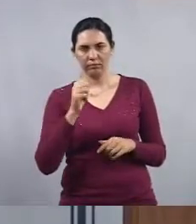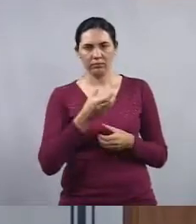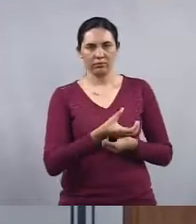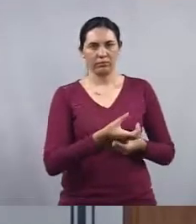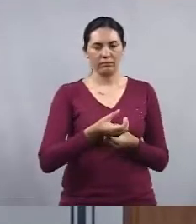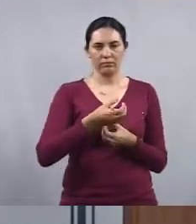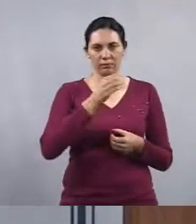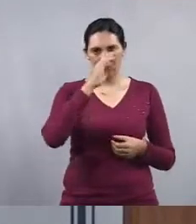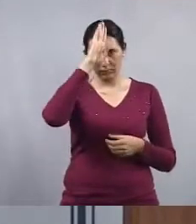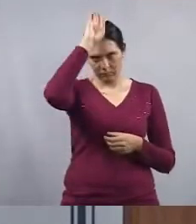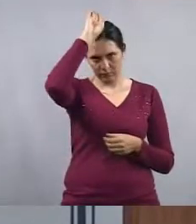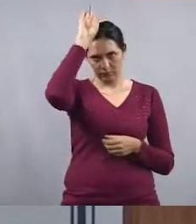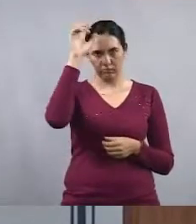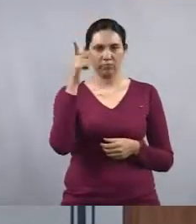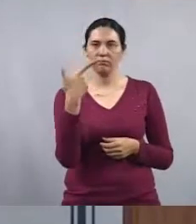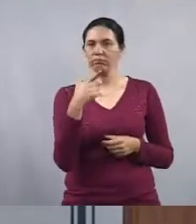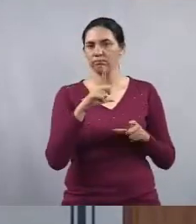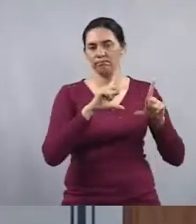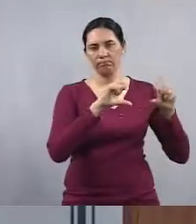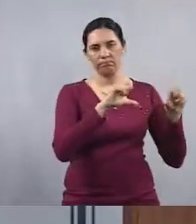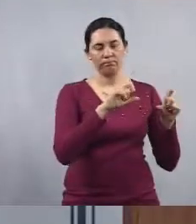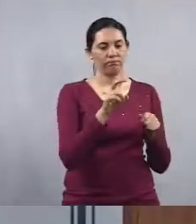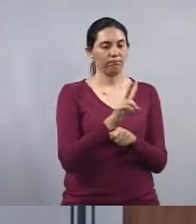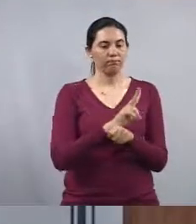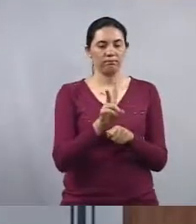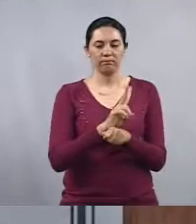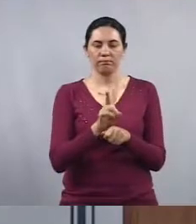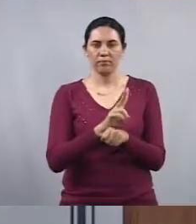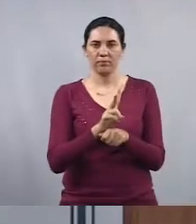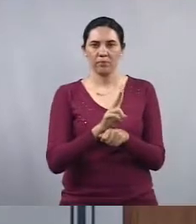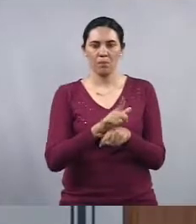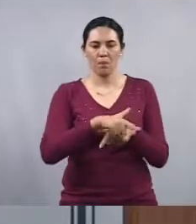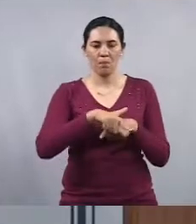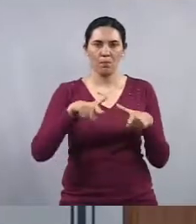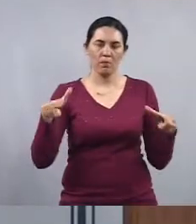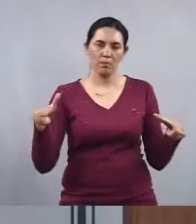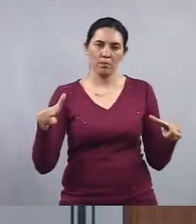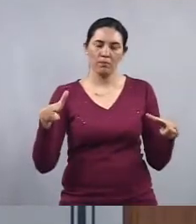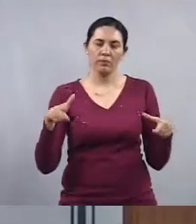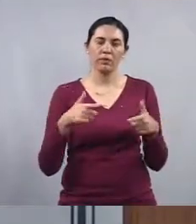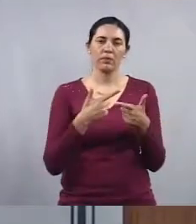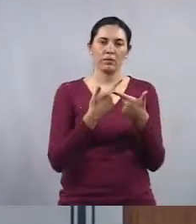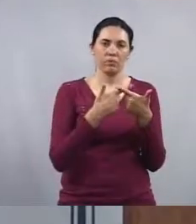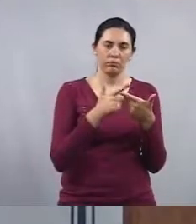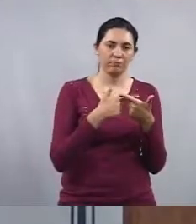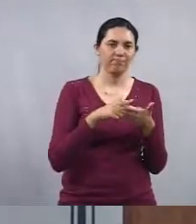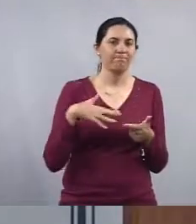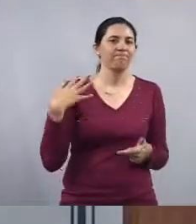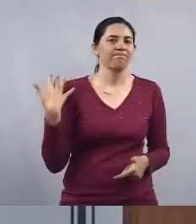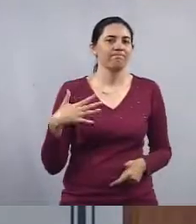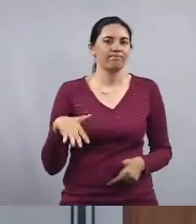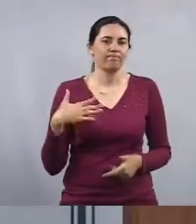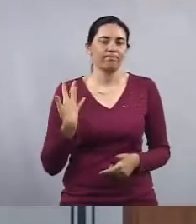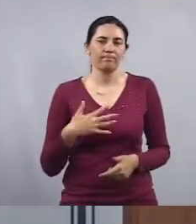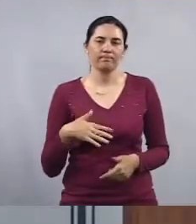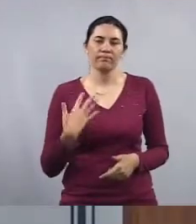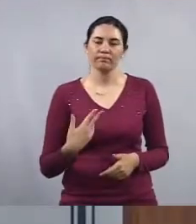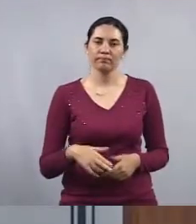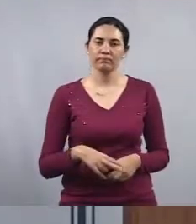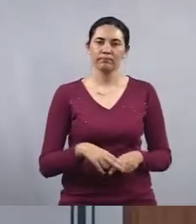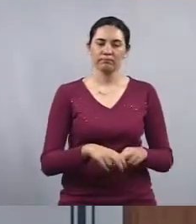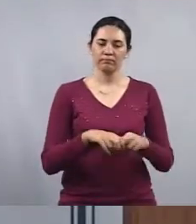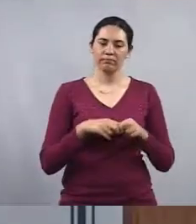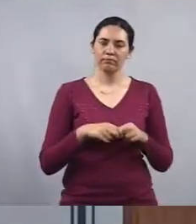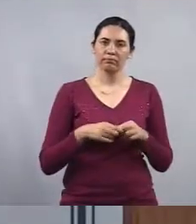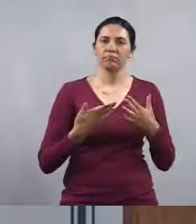sanitária. É uma situação que nos chama atenção, uma situação muito grave. É por isso que motivou